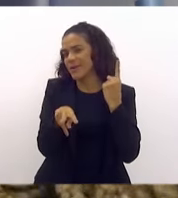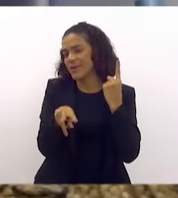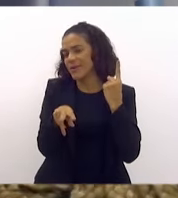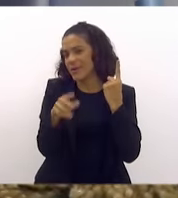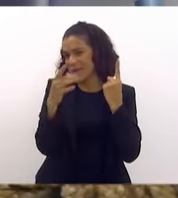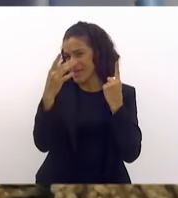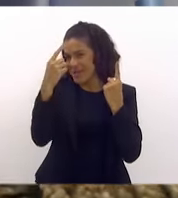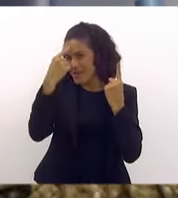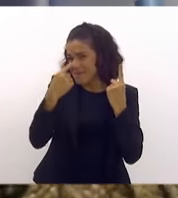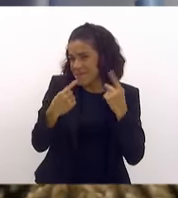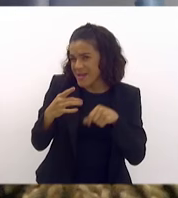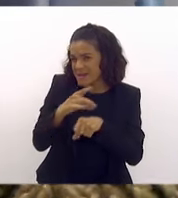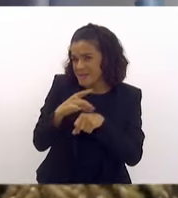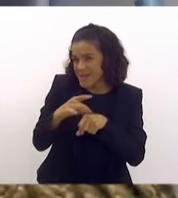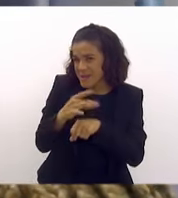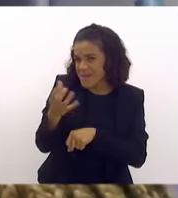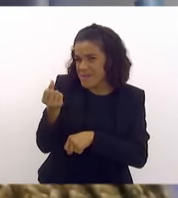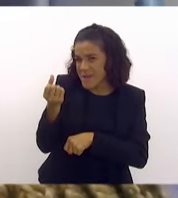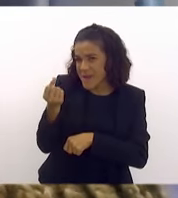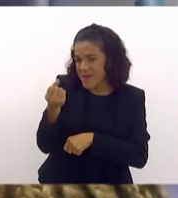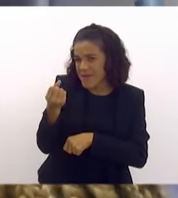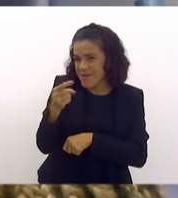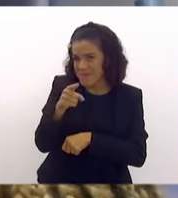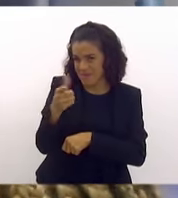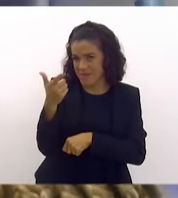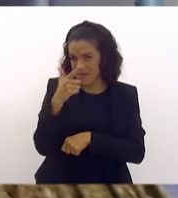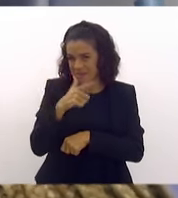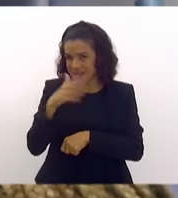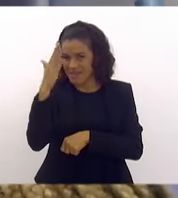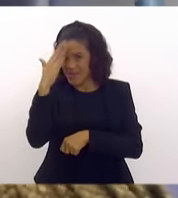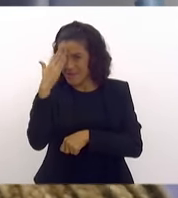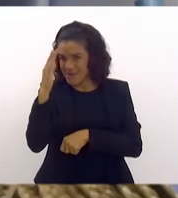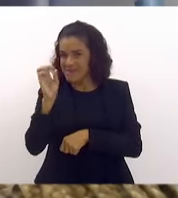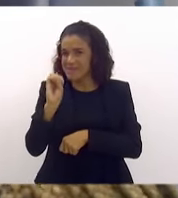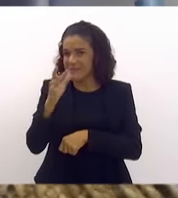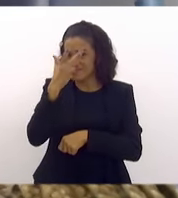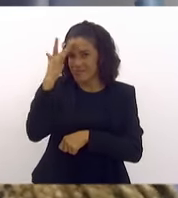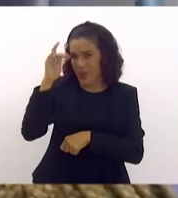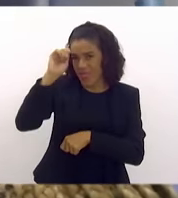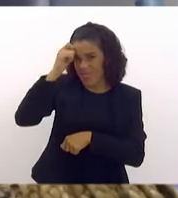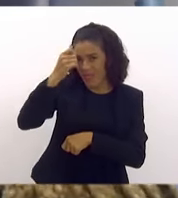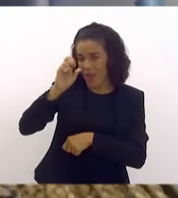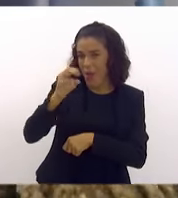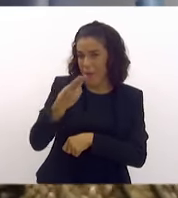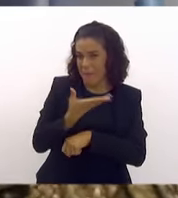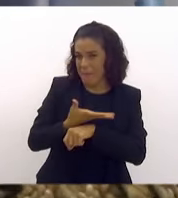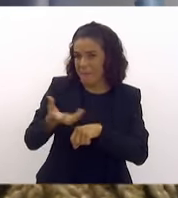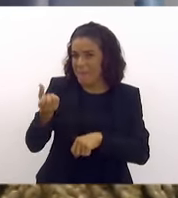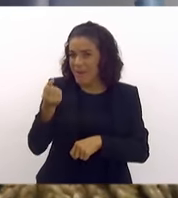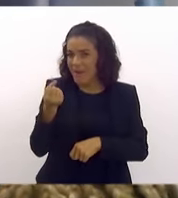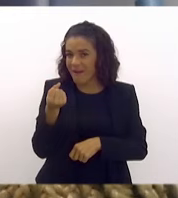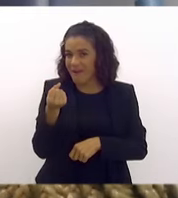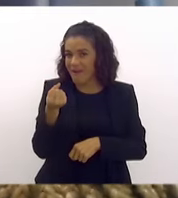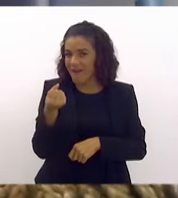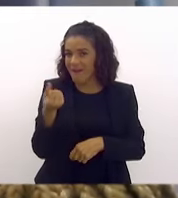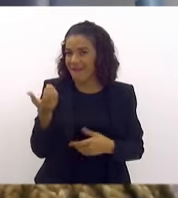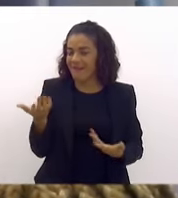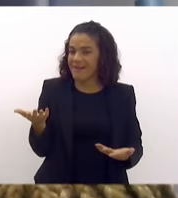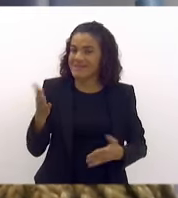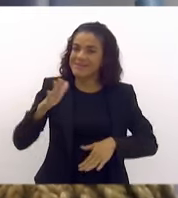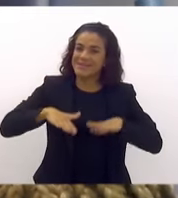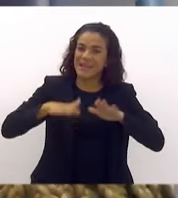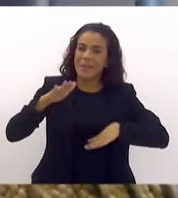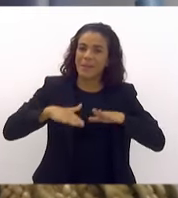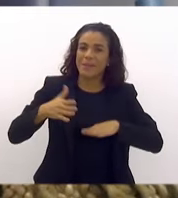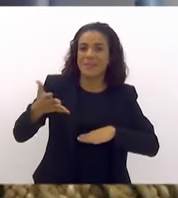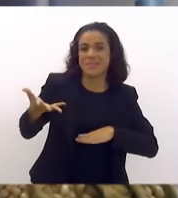preta e branco dificilmente você consegue definir se a pessoa é negra ou se a pessoa é branca a depender da qualidade